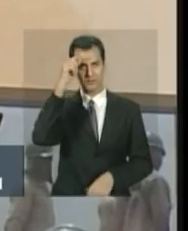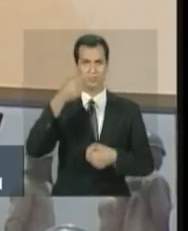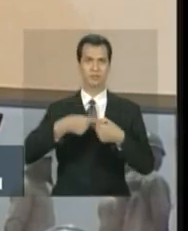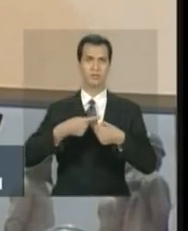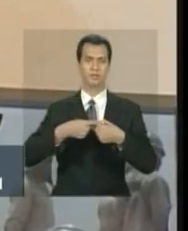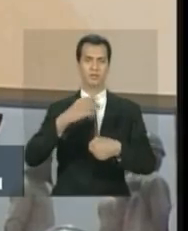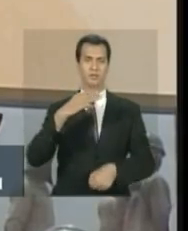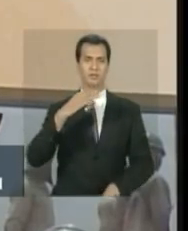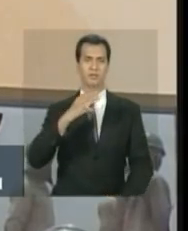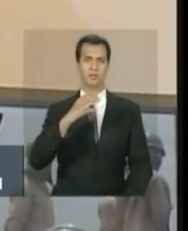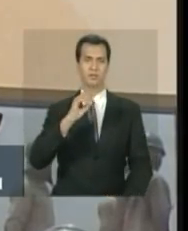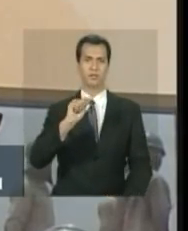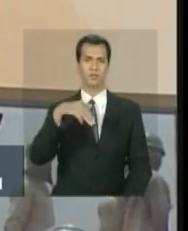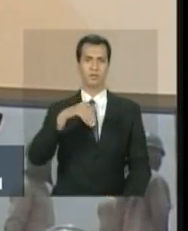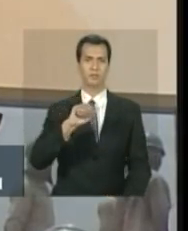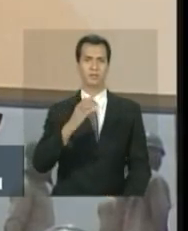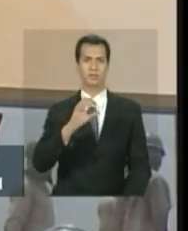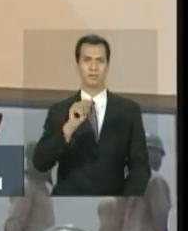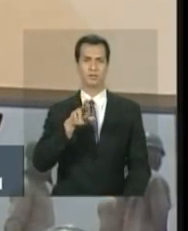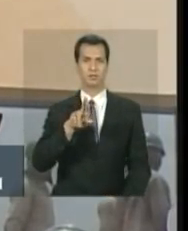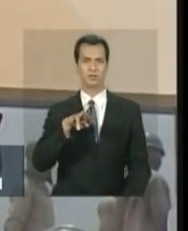Camaçari.